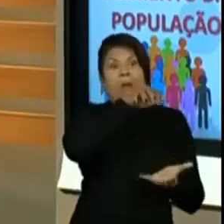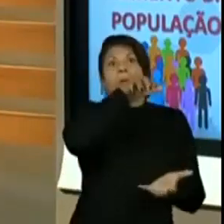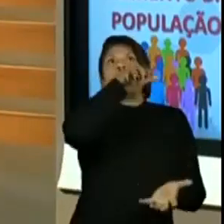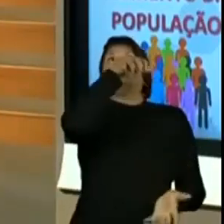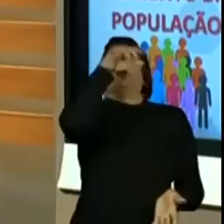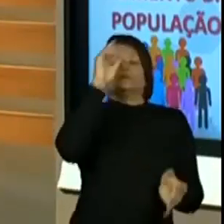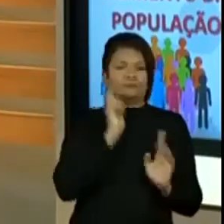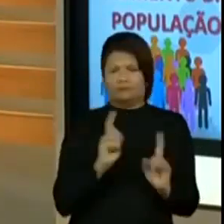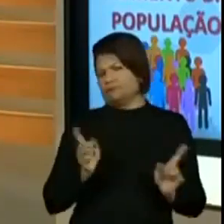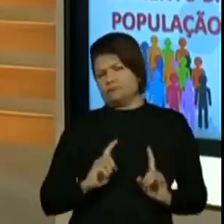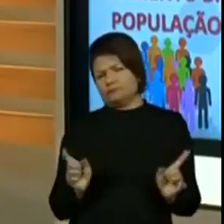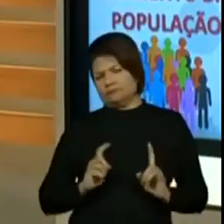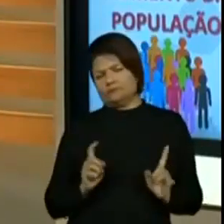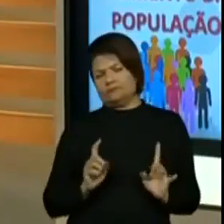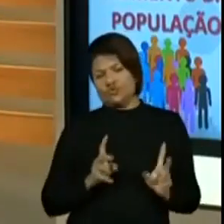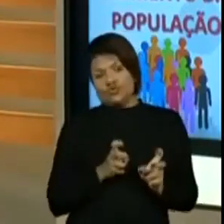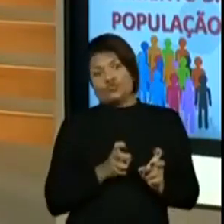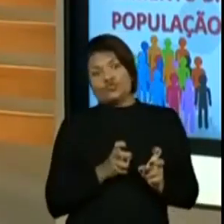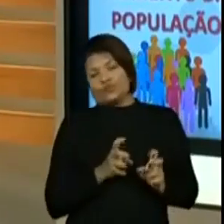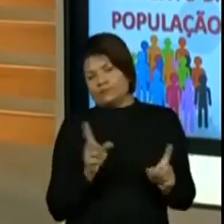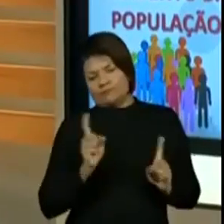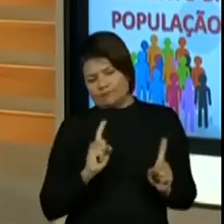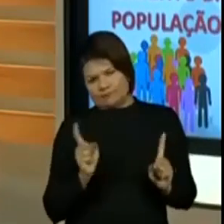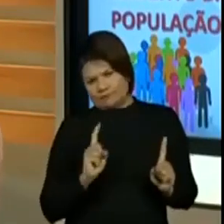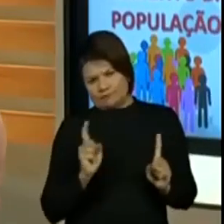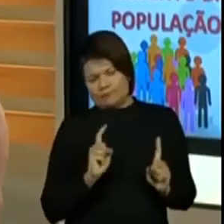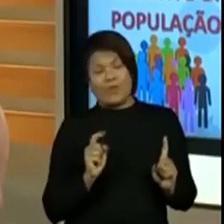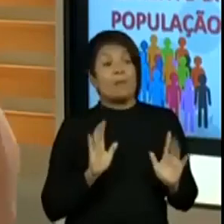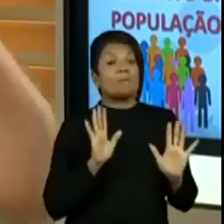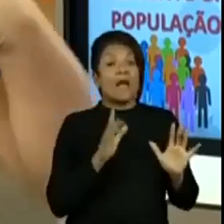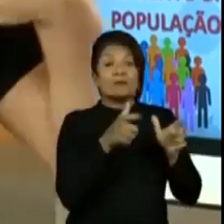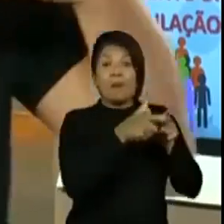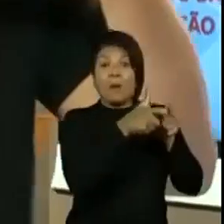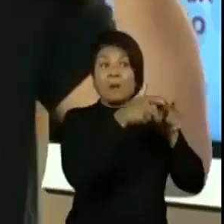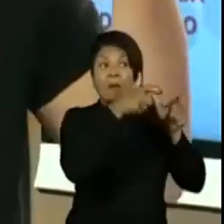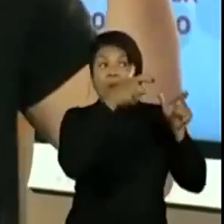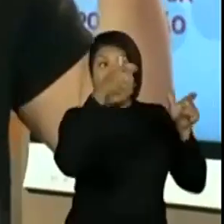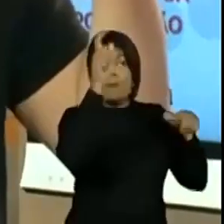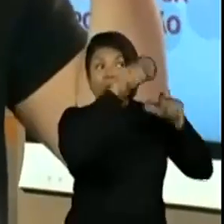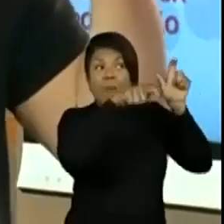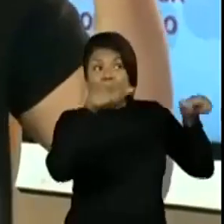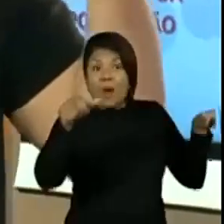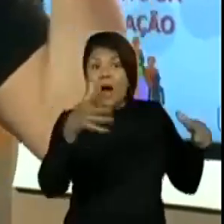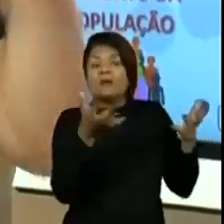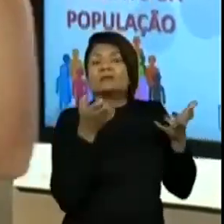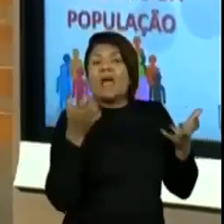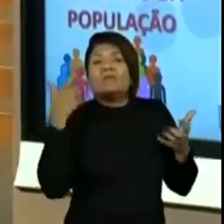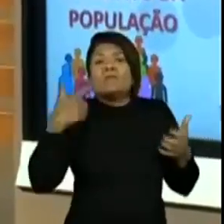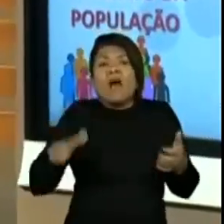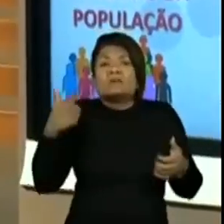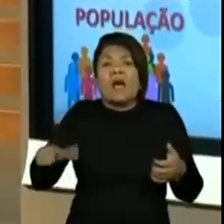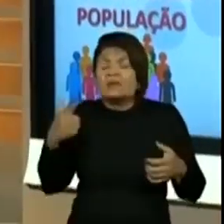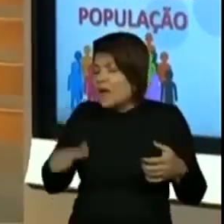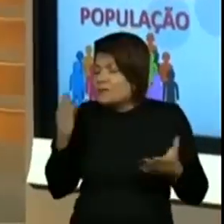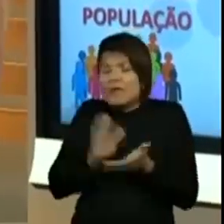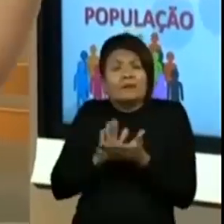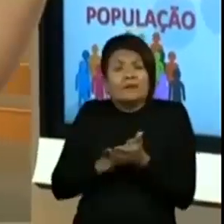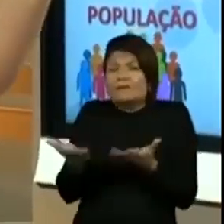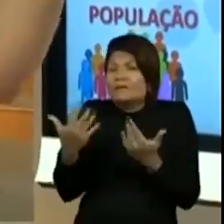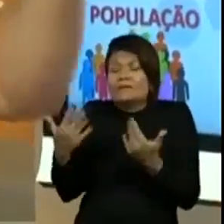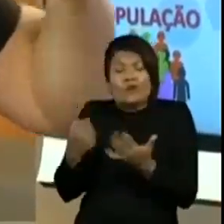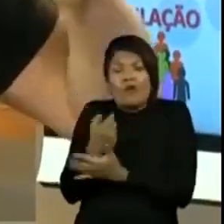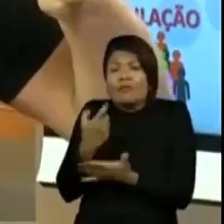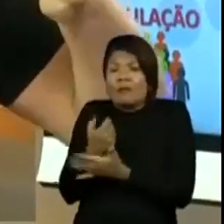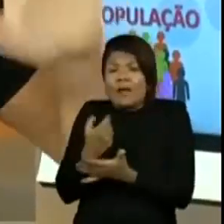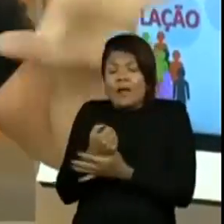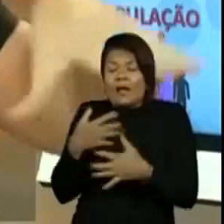necessidade de consumir os recursos naturais. A população começa a aumentar, as pessoas querem mais produto. O Pedro, o artesão, não